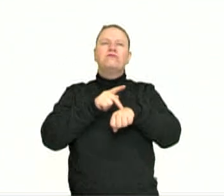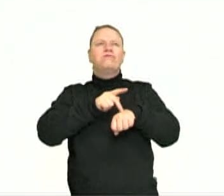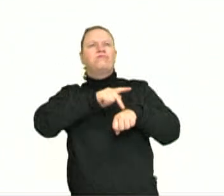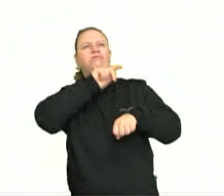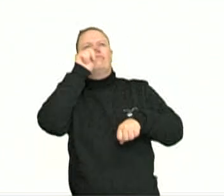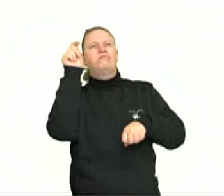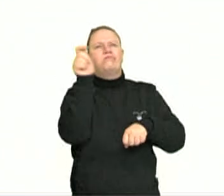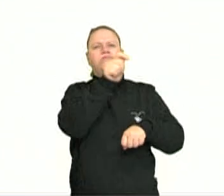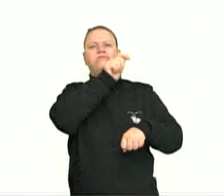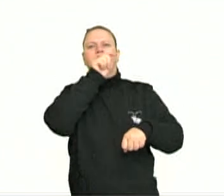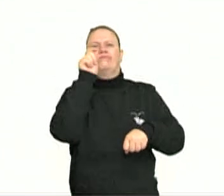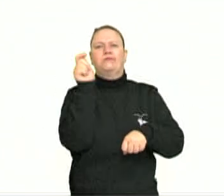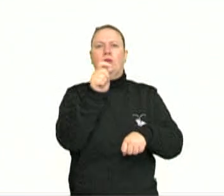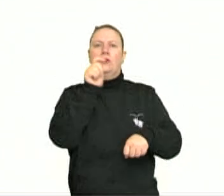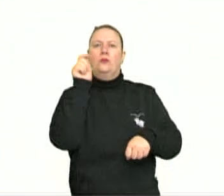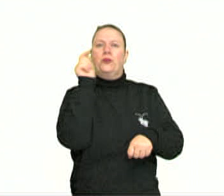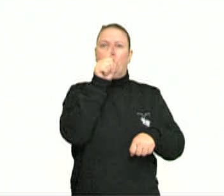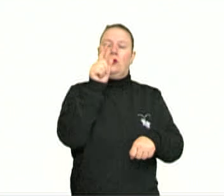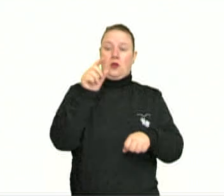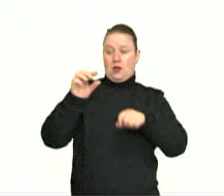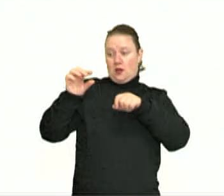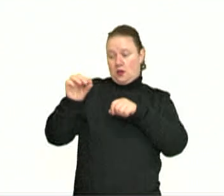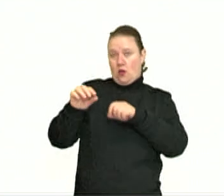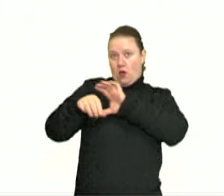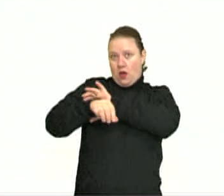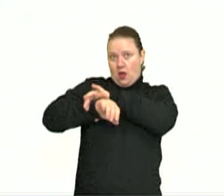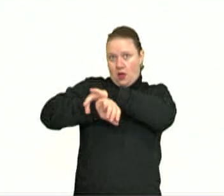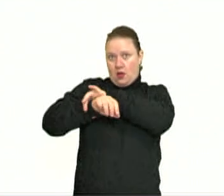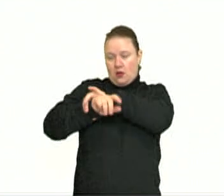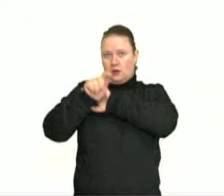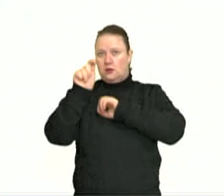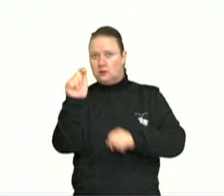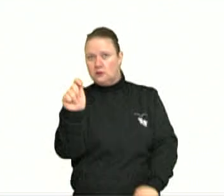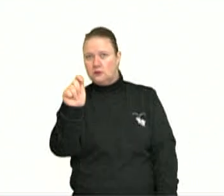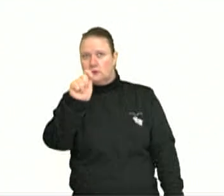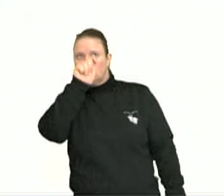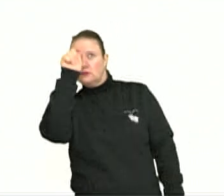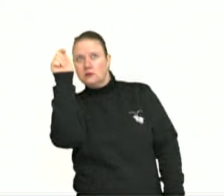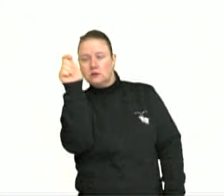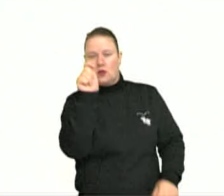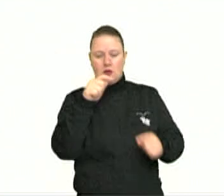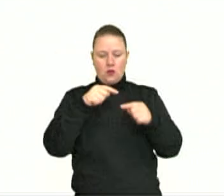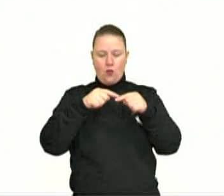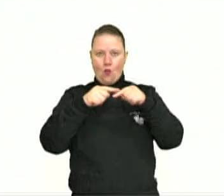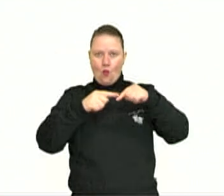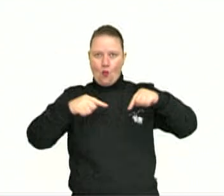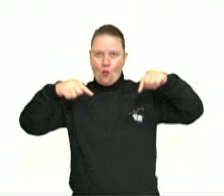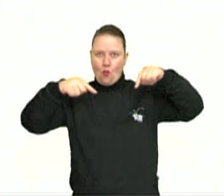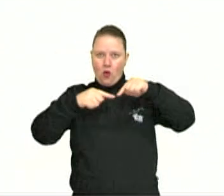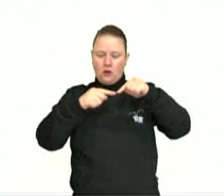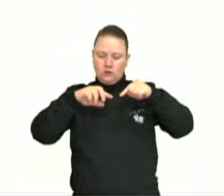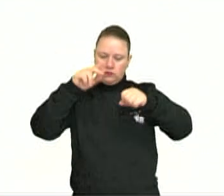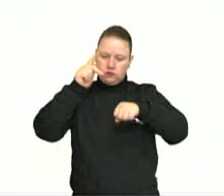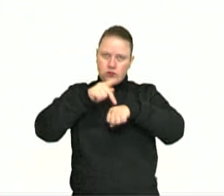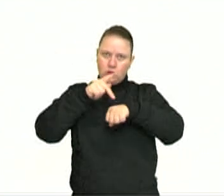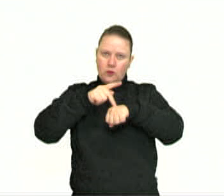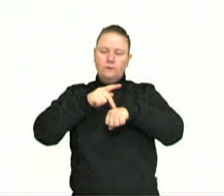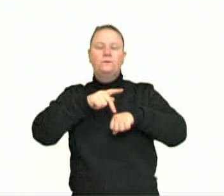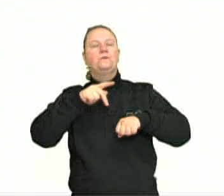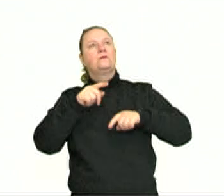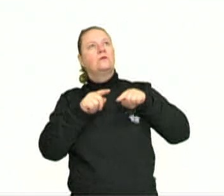perceber que um lado você está segurando a corda, né? O outro lado você tem um momento que você pode soltar essa